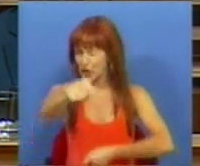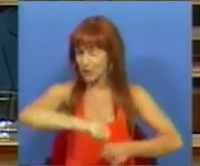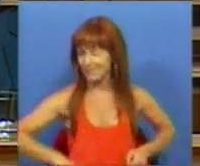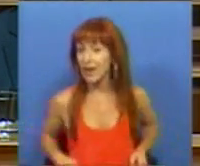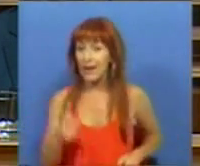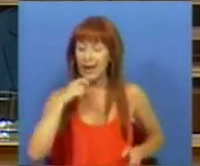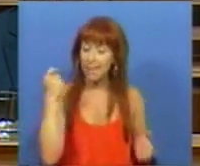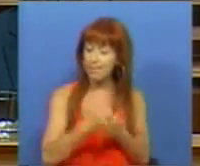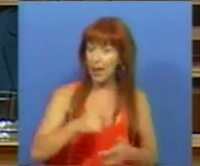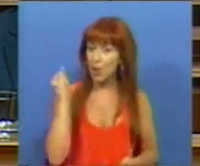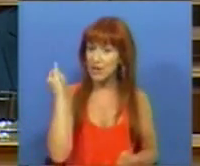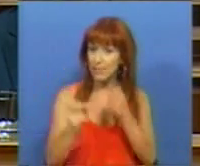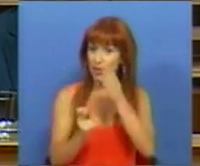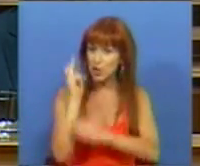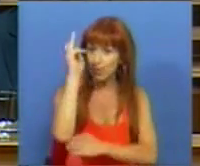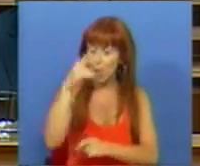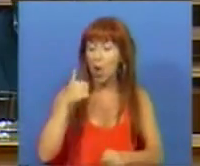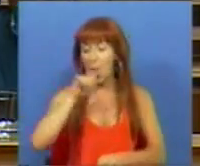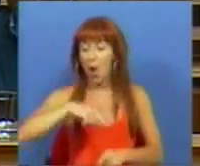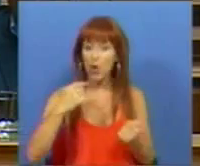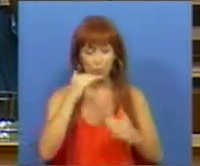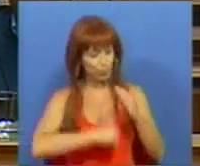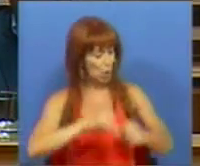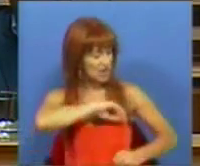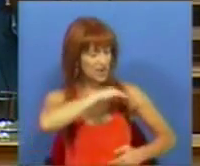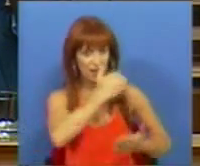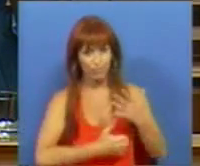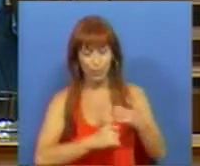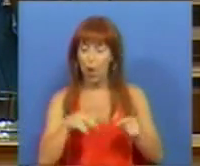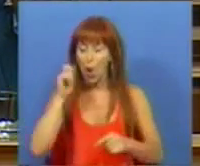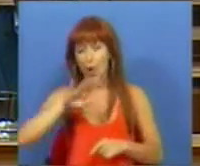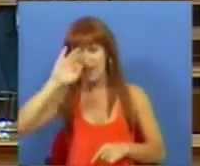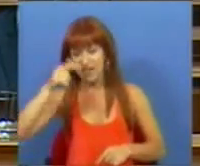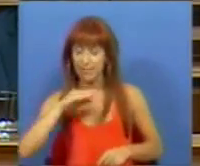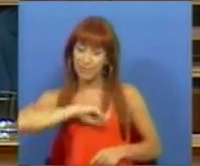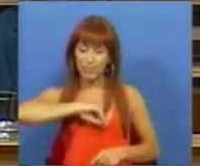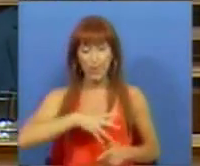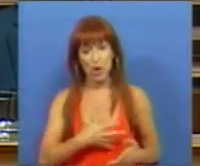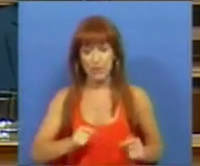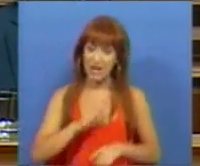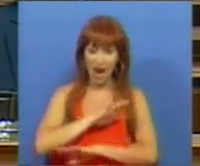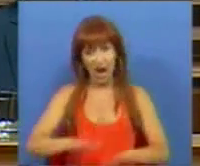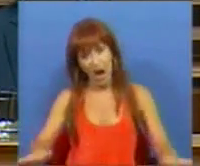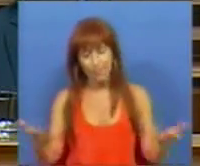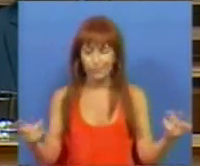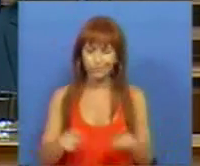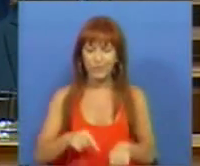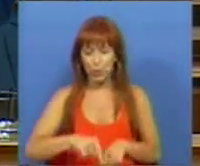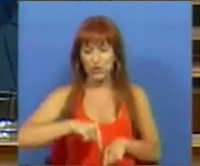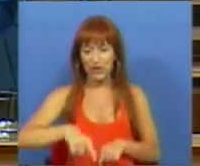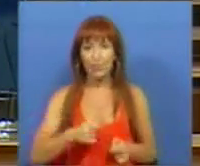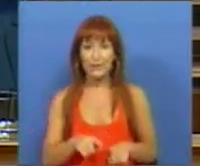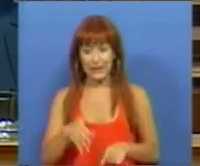para quem pagou o aumento dos impostos, ou para quem teve a redução de salários, ou para quem sabe que o subsídio de desemprego vai acabar no tempo